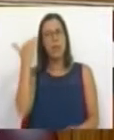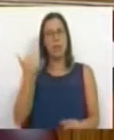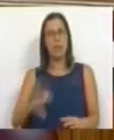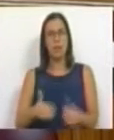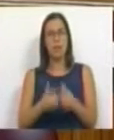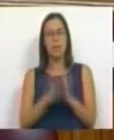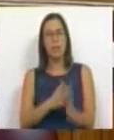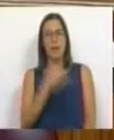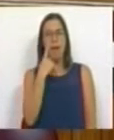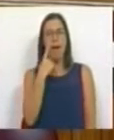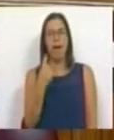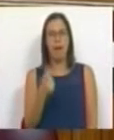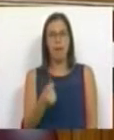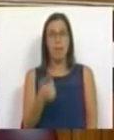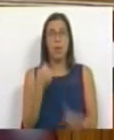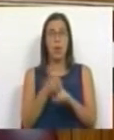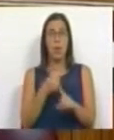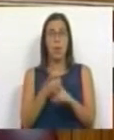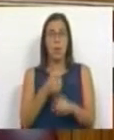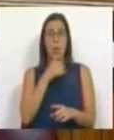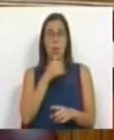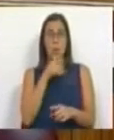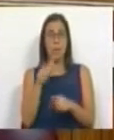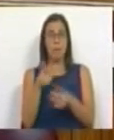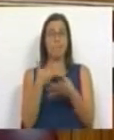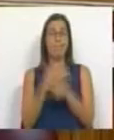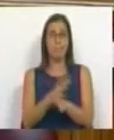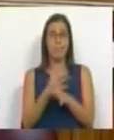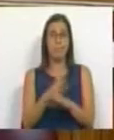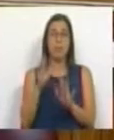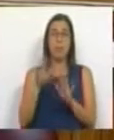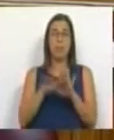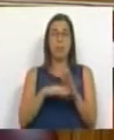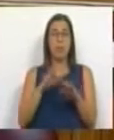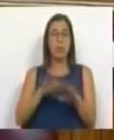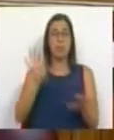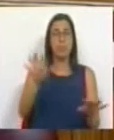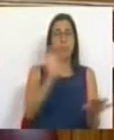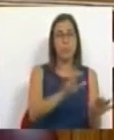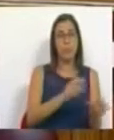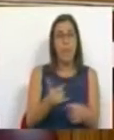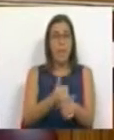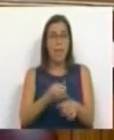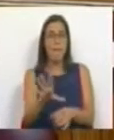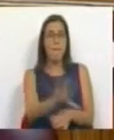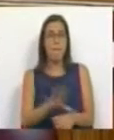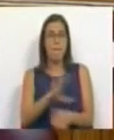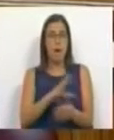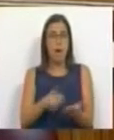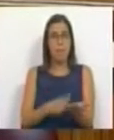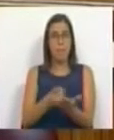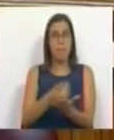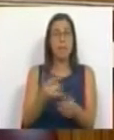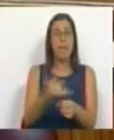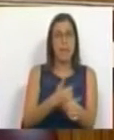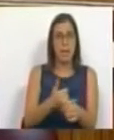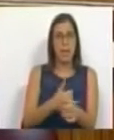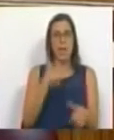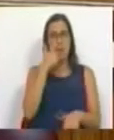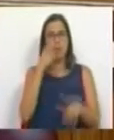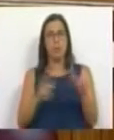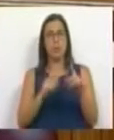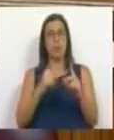por todos reconhecida, de combate aos fogos, tendo em conta as condições geográficas da Ilha da Madeira.